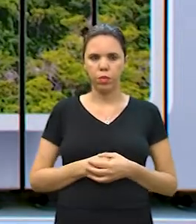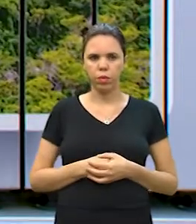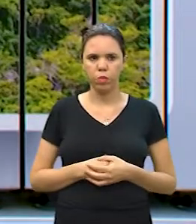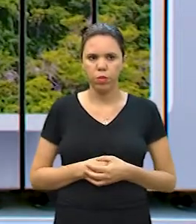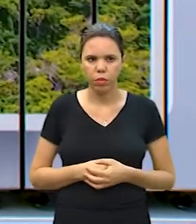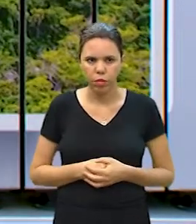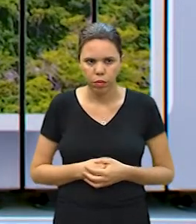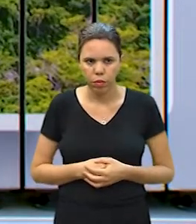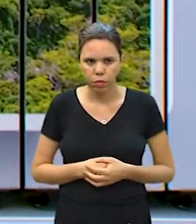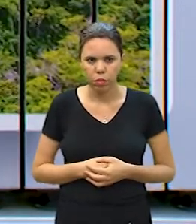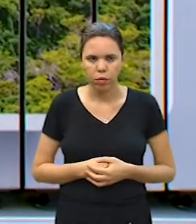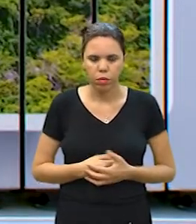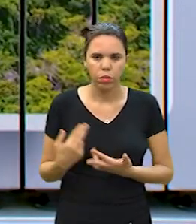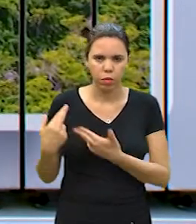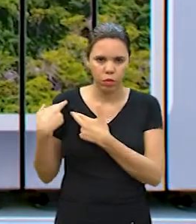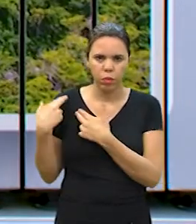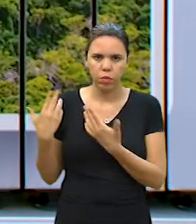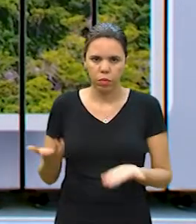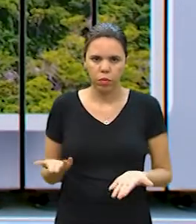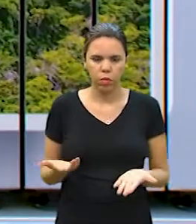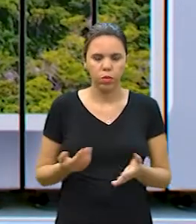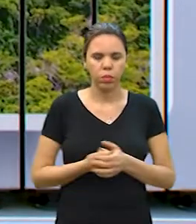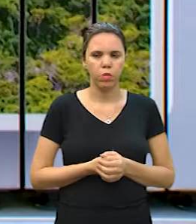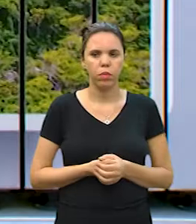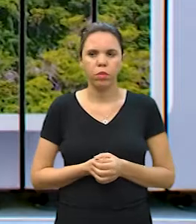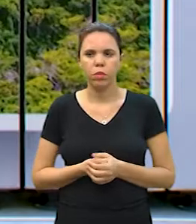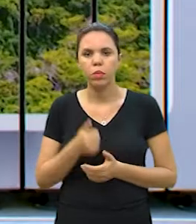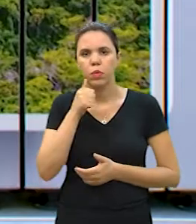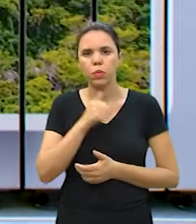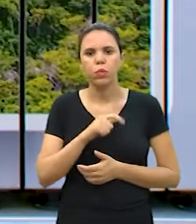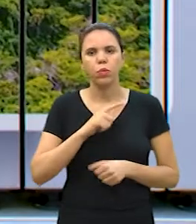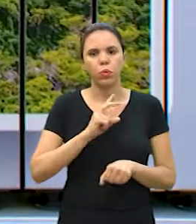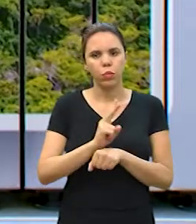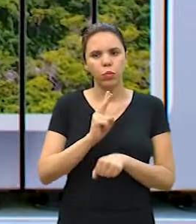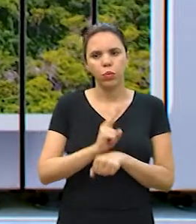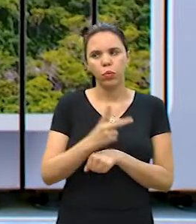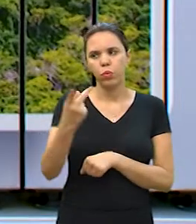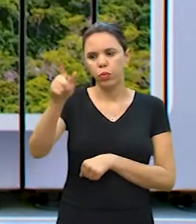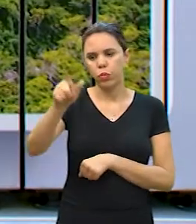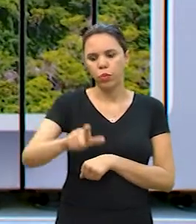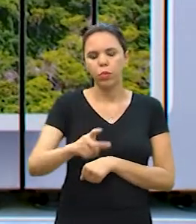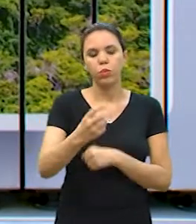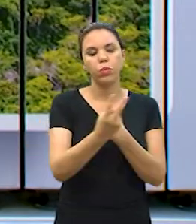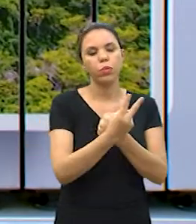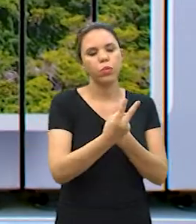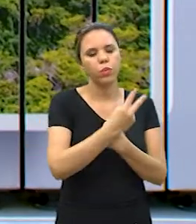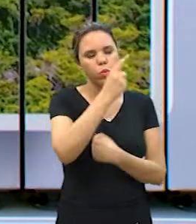que carregam isso. Agora, a mulher que cuida dos outros, ela